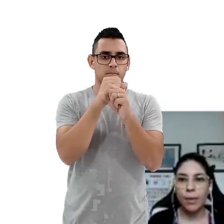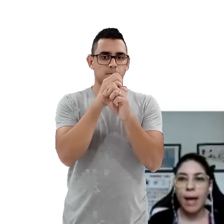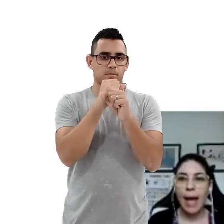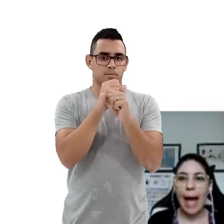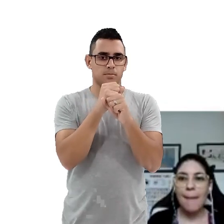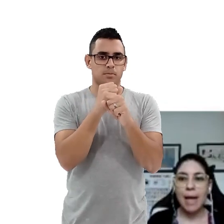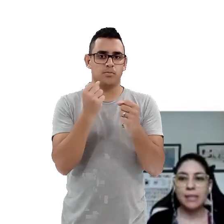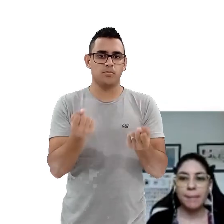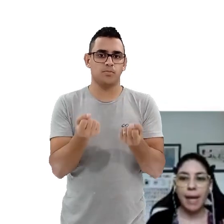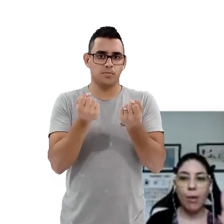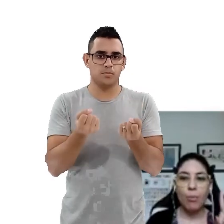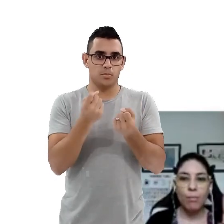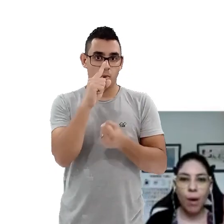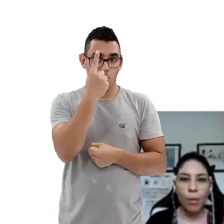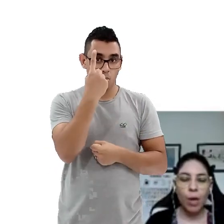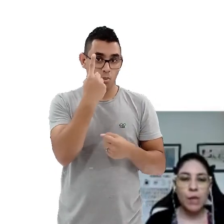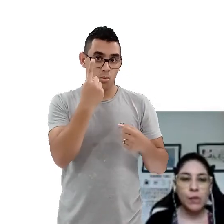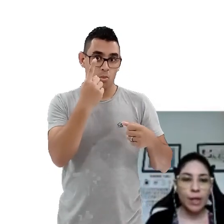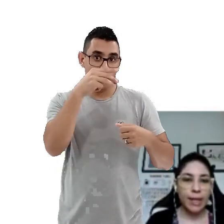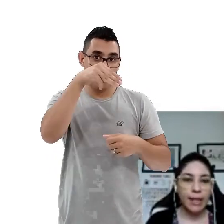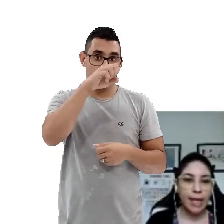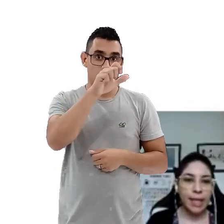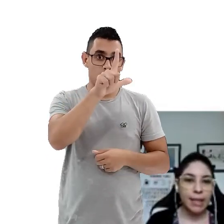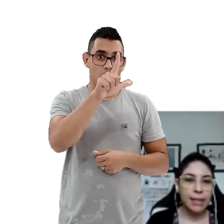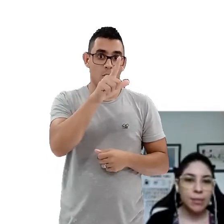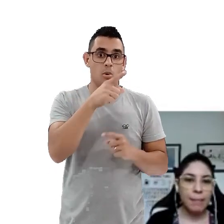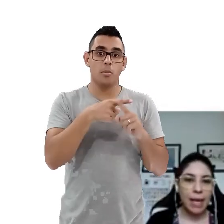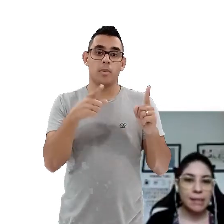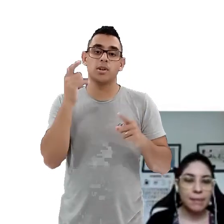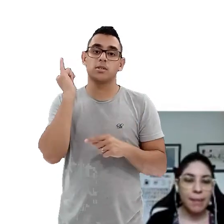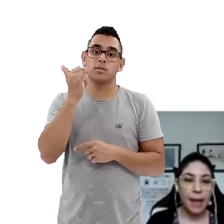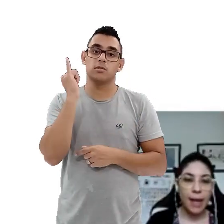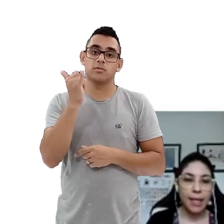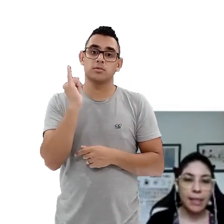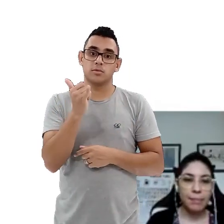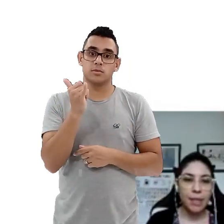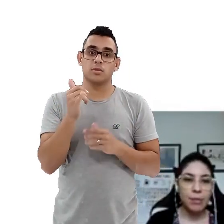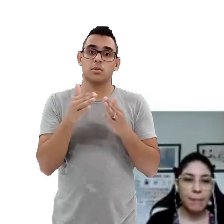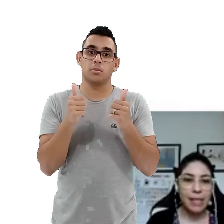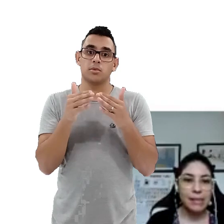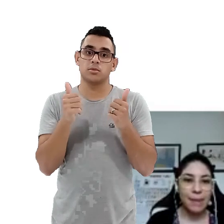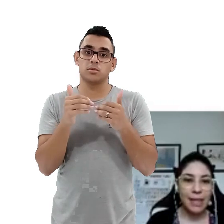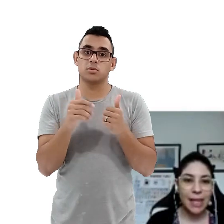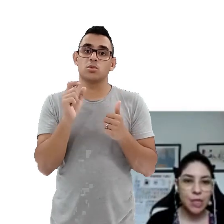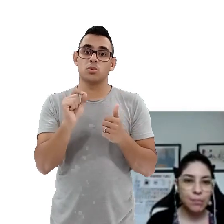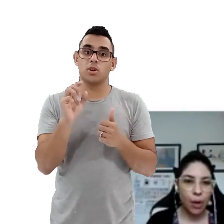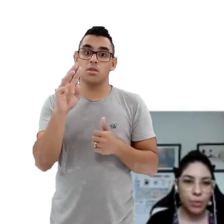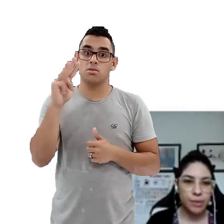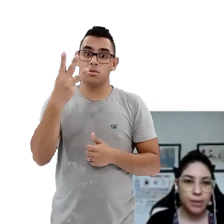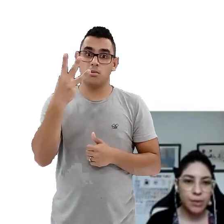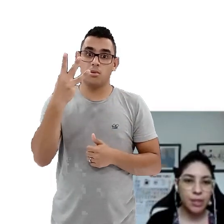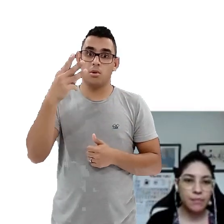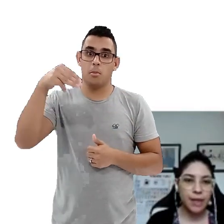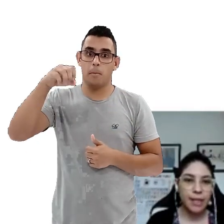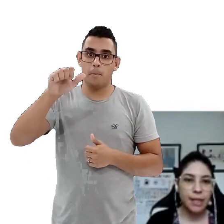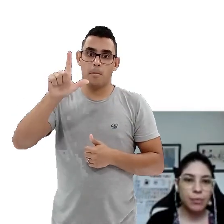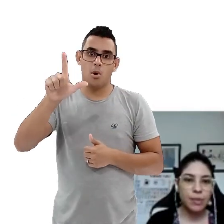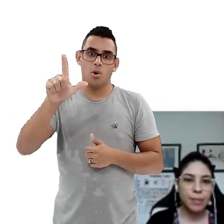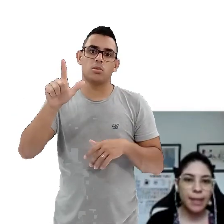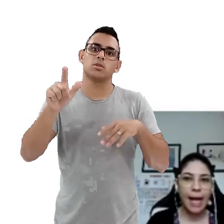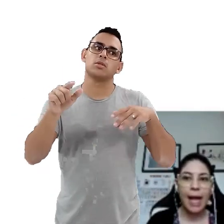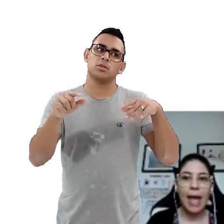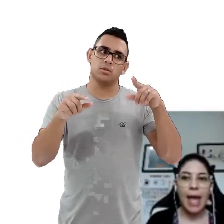aqui, ó, a massa para 1 mol, só que aqui ele está dando a massa, ele está pedindo a massa para 3 mols. Então, a gente vai